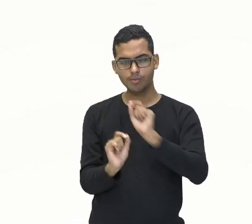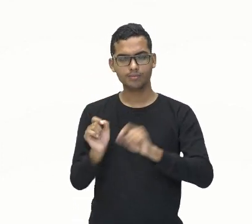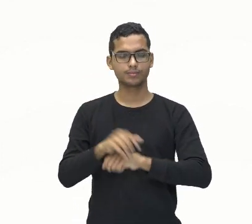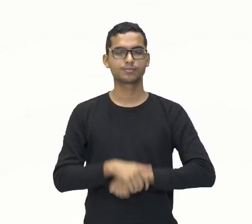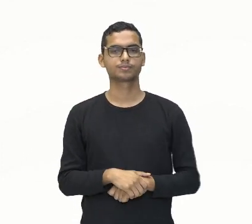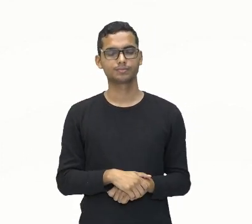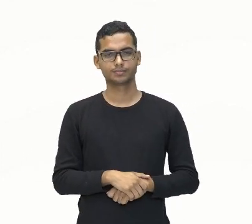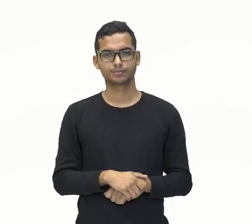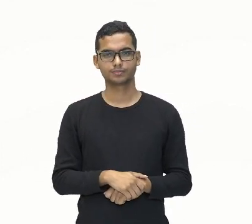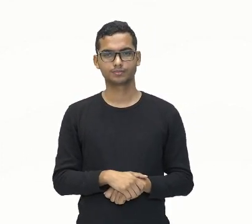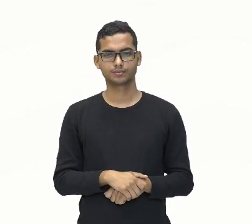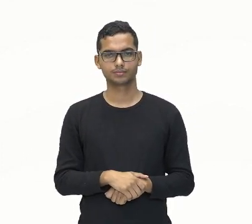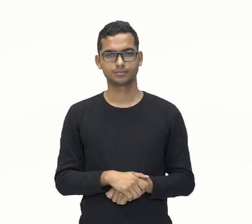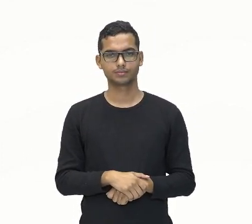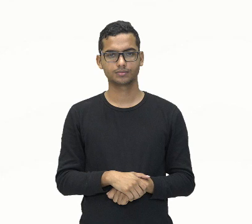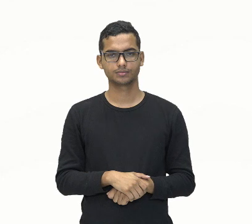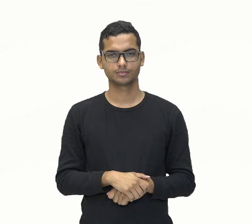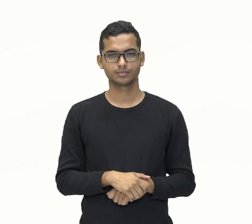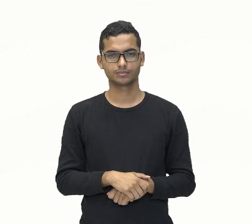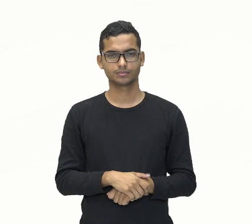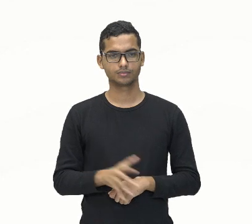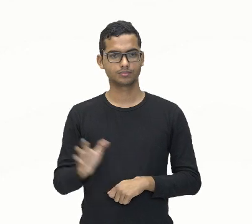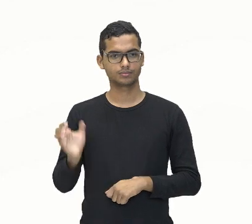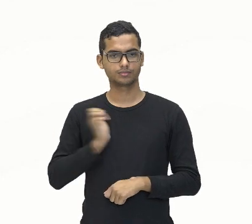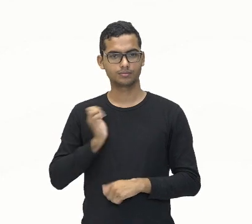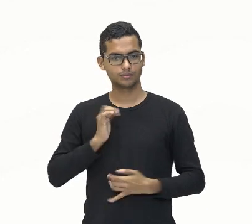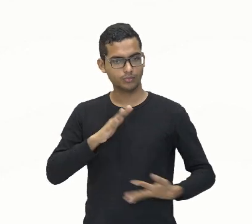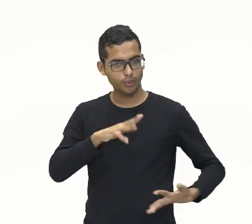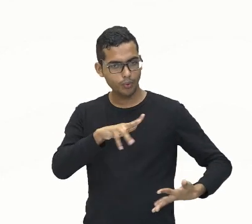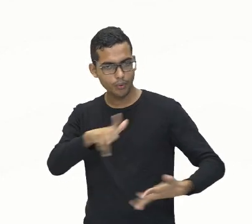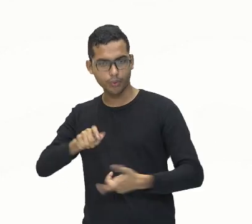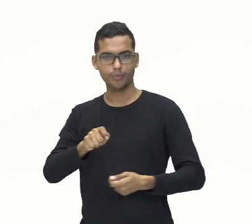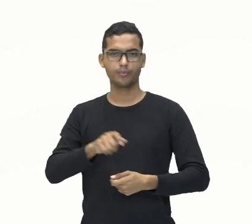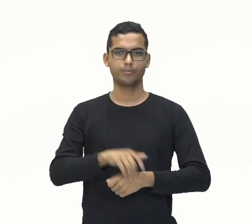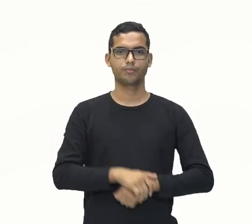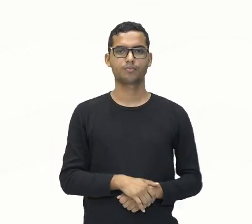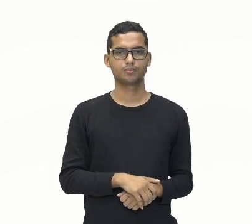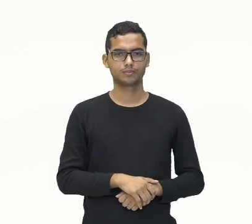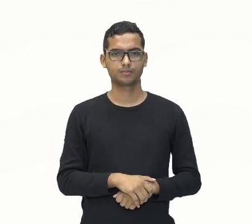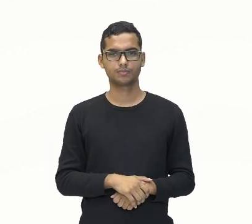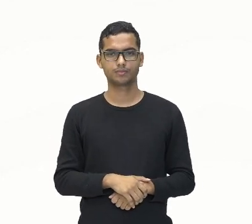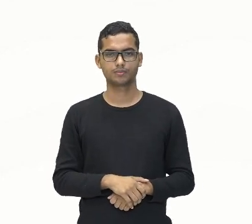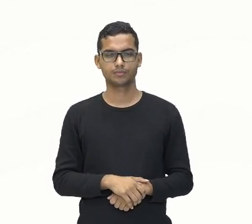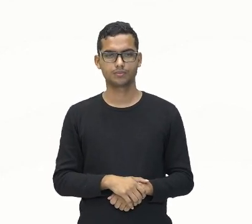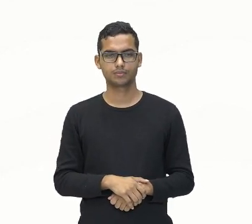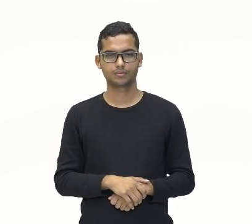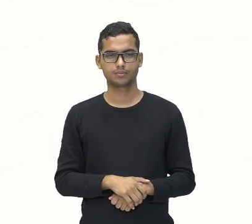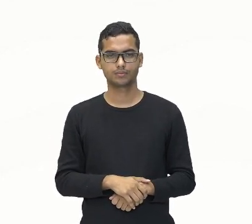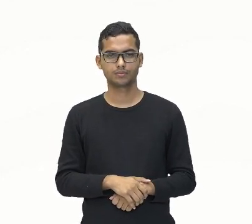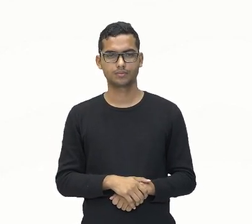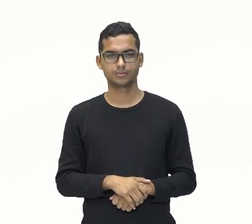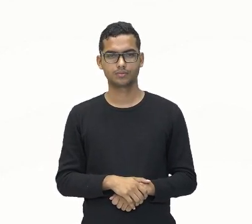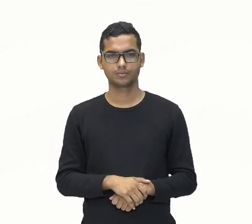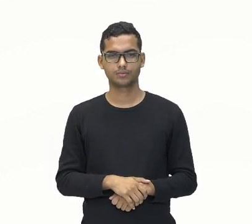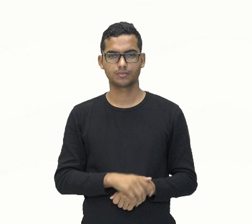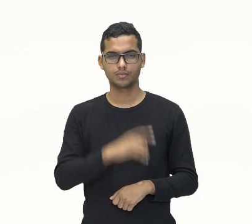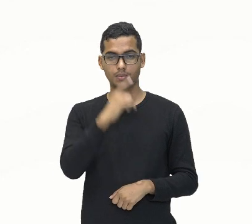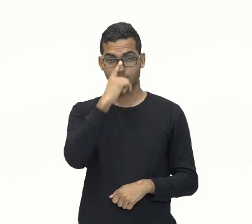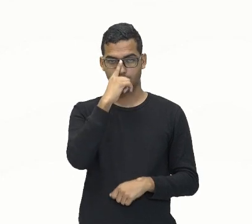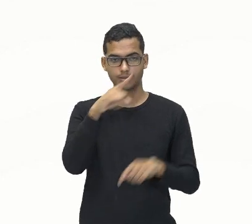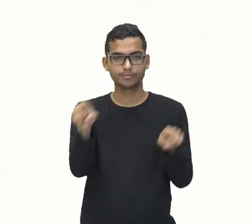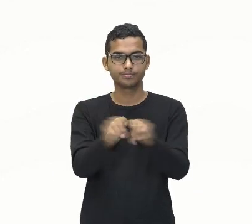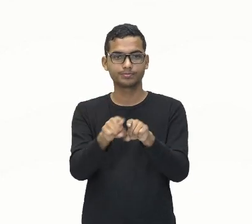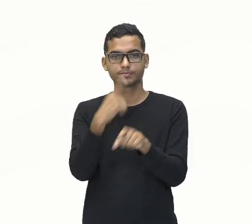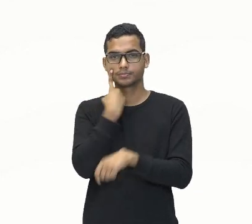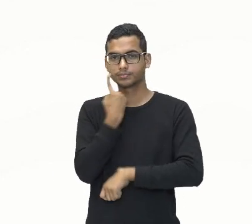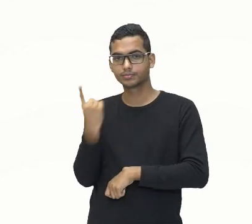congrega os países mais ricos do mundo, tá, gente? Aqui sim, nós